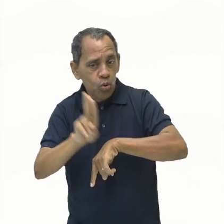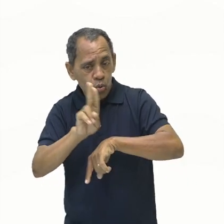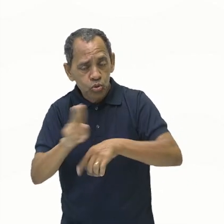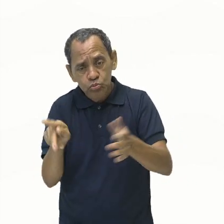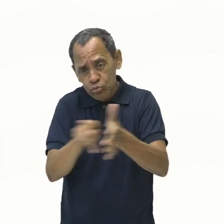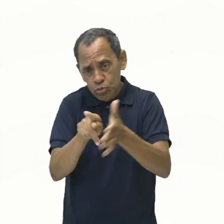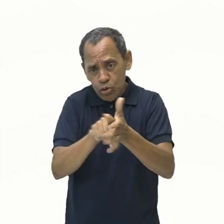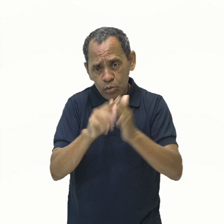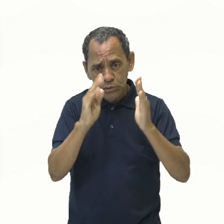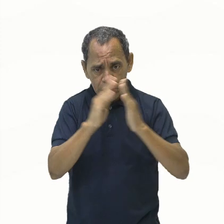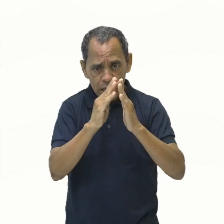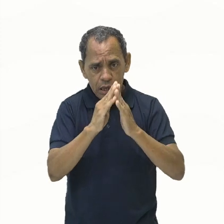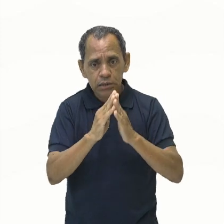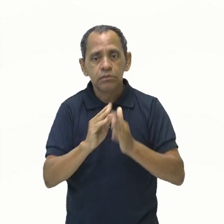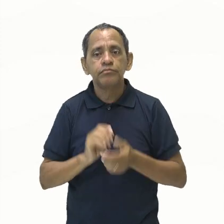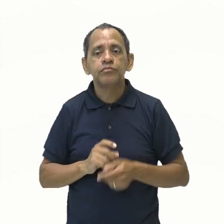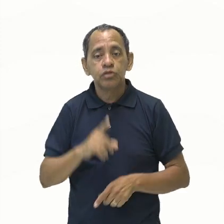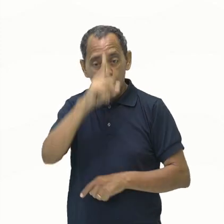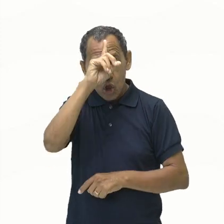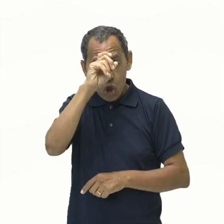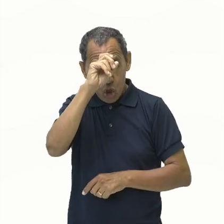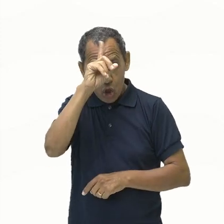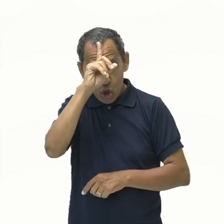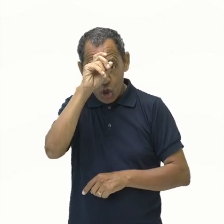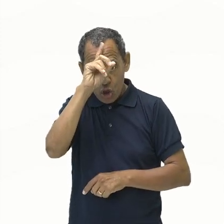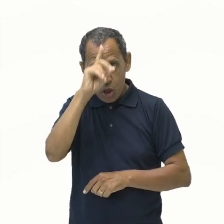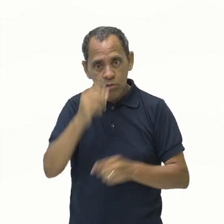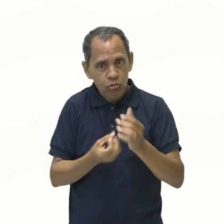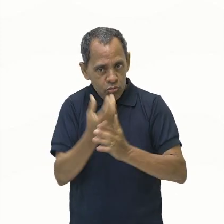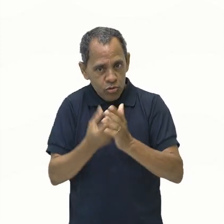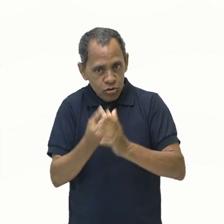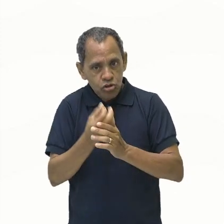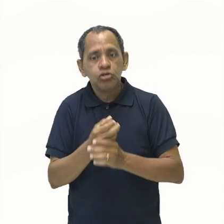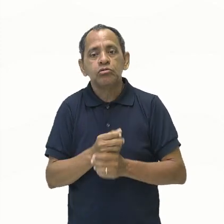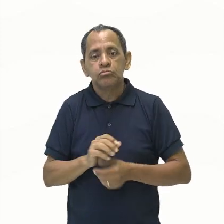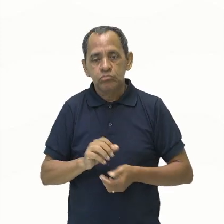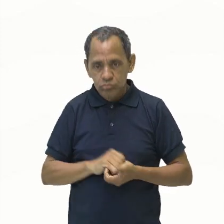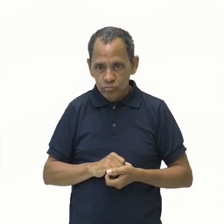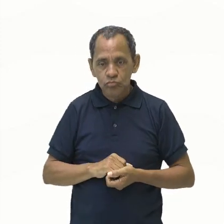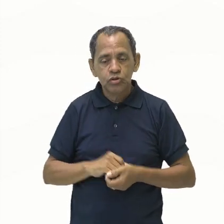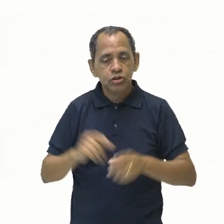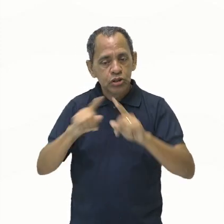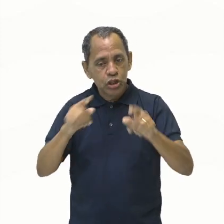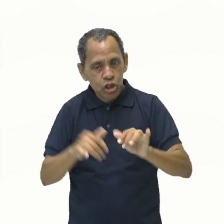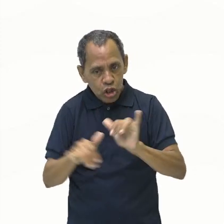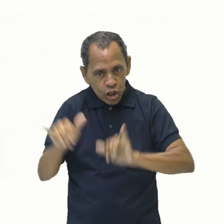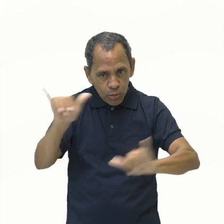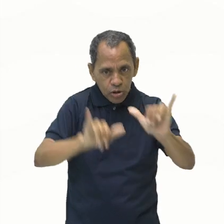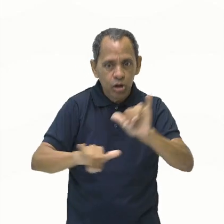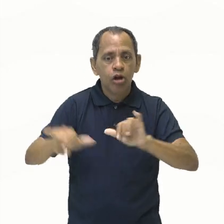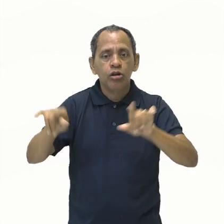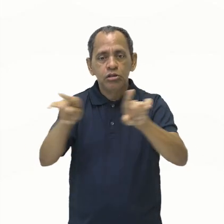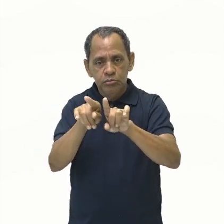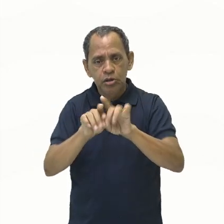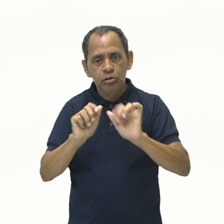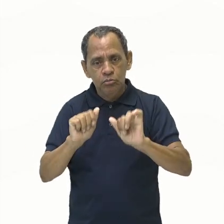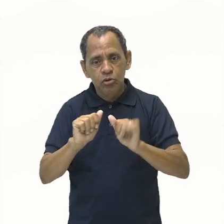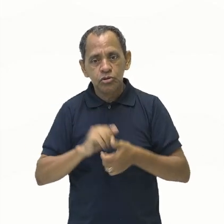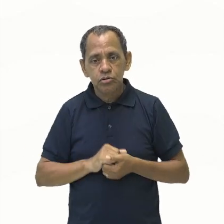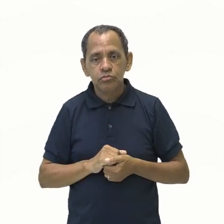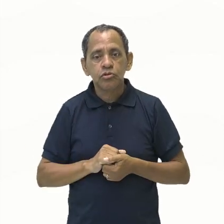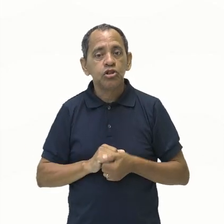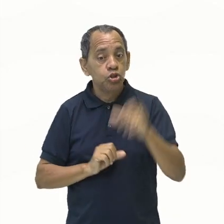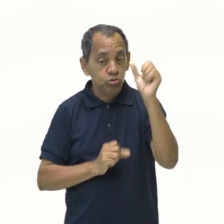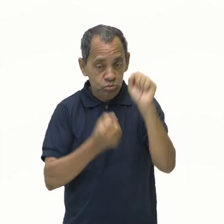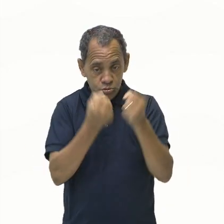casa, hospitalar, produzido por hospitais, clínicas, laboratórios, pode ser